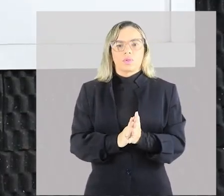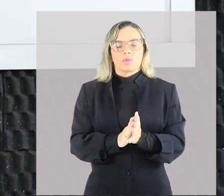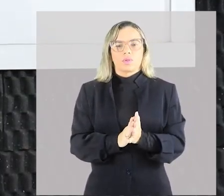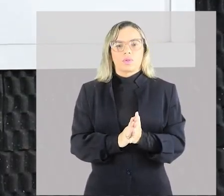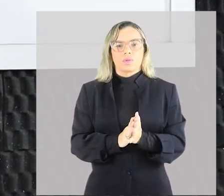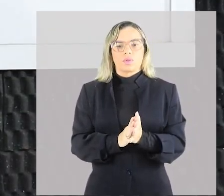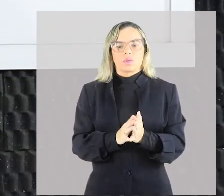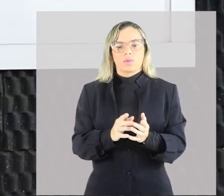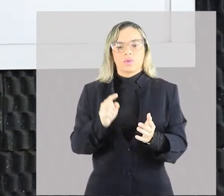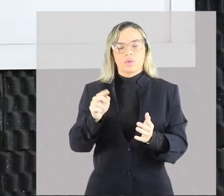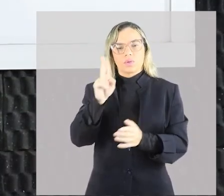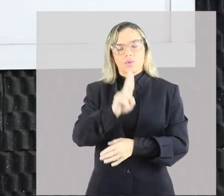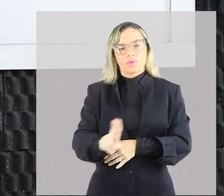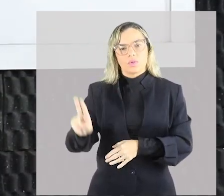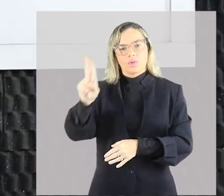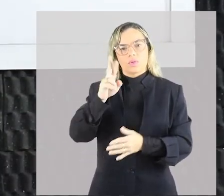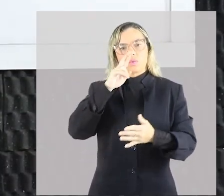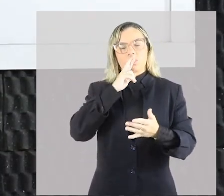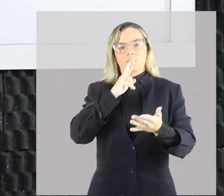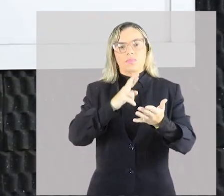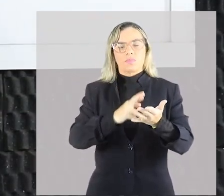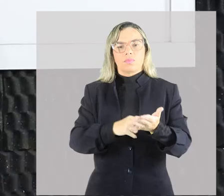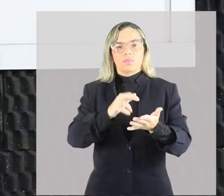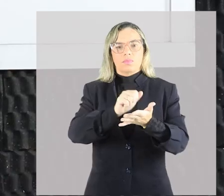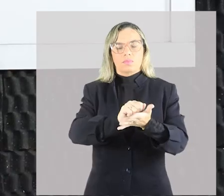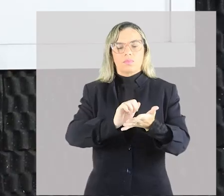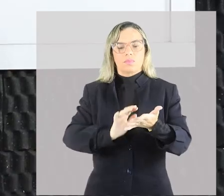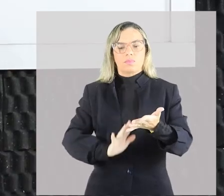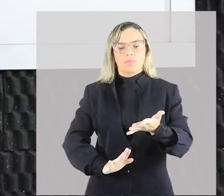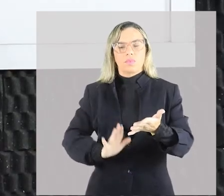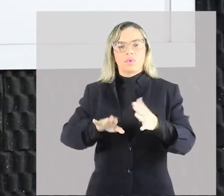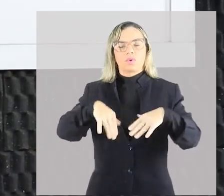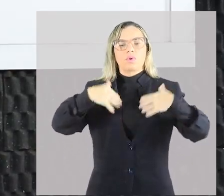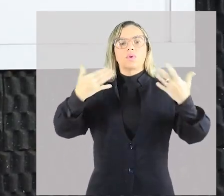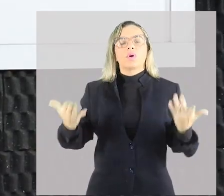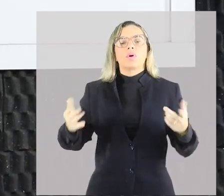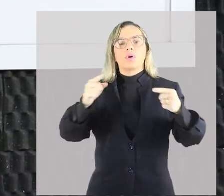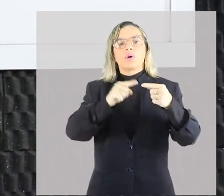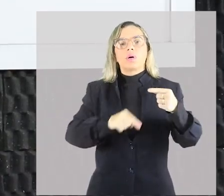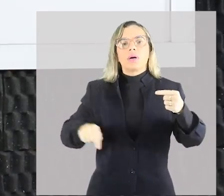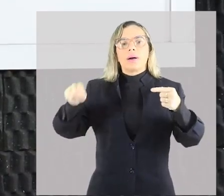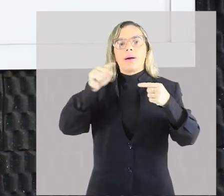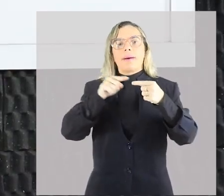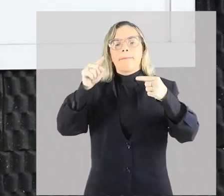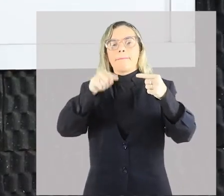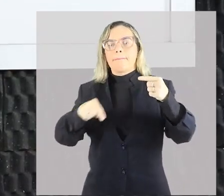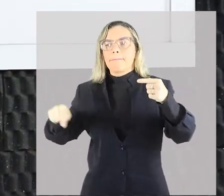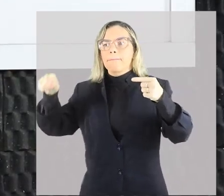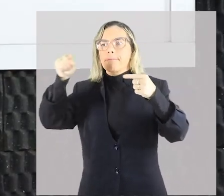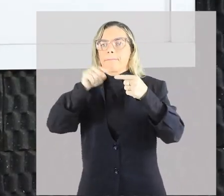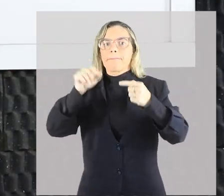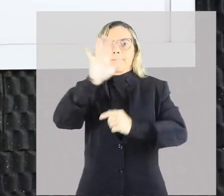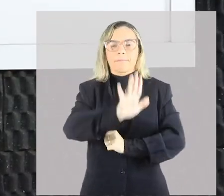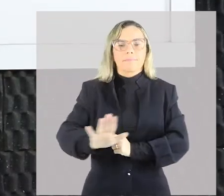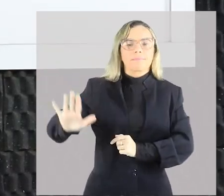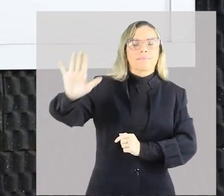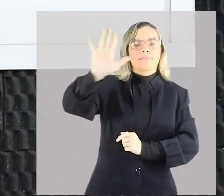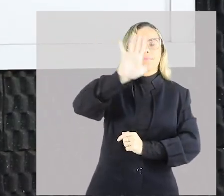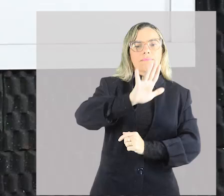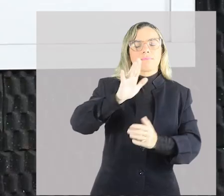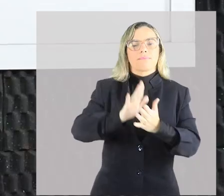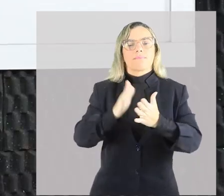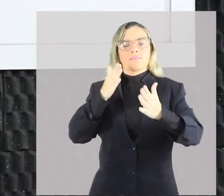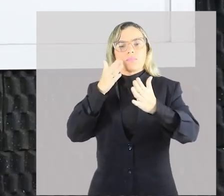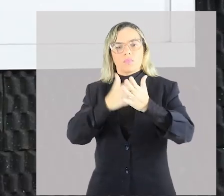também e usa muito na resolução de exercício, que é um diagrama. Pessoal, o que é um diagrama? É um espaço, você delimita